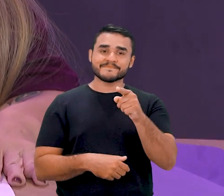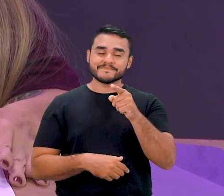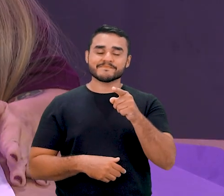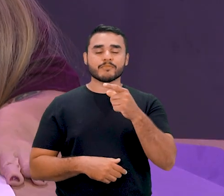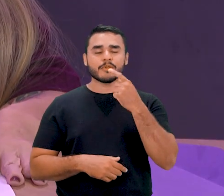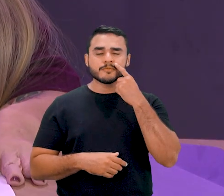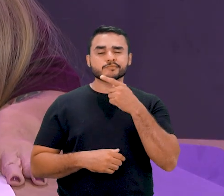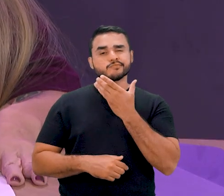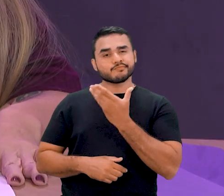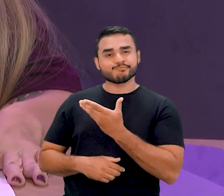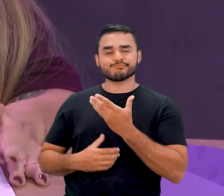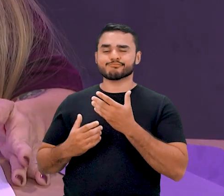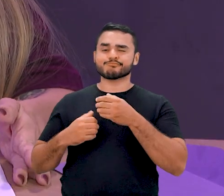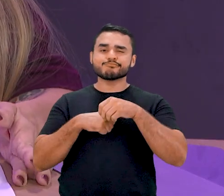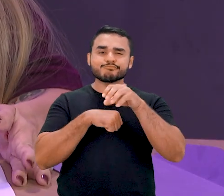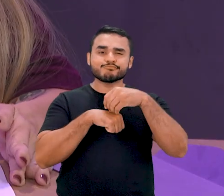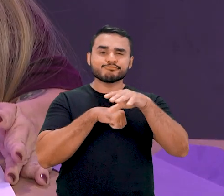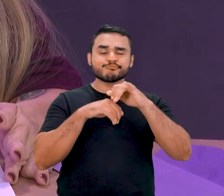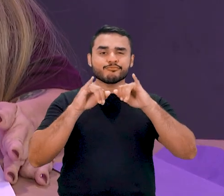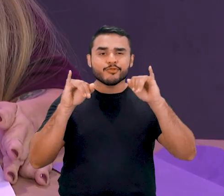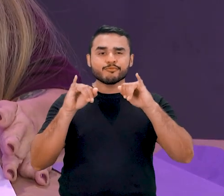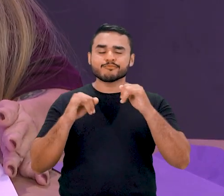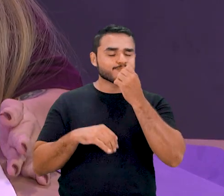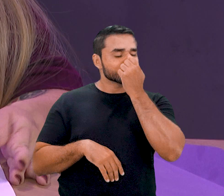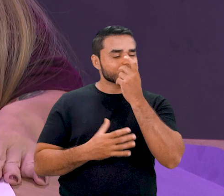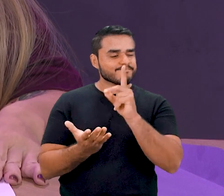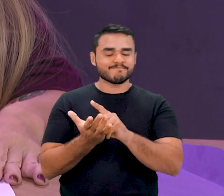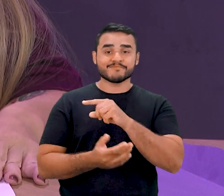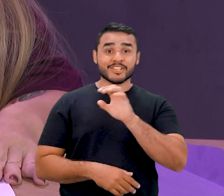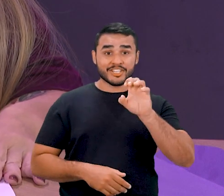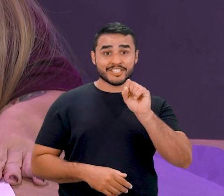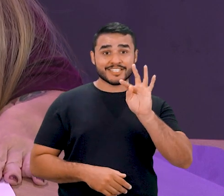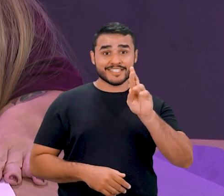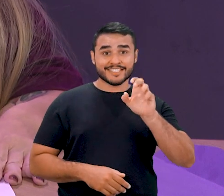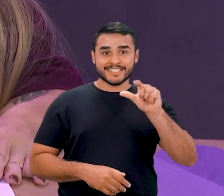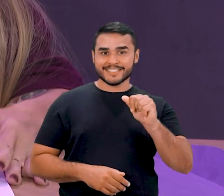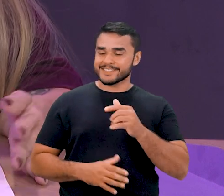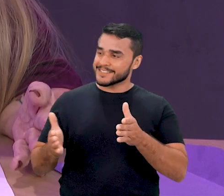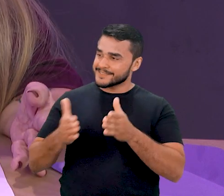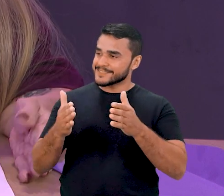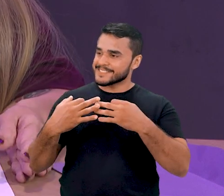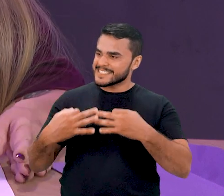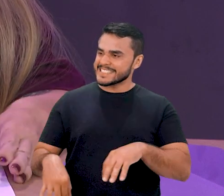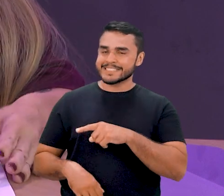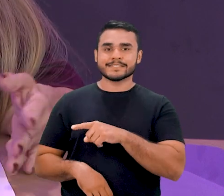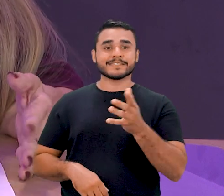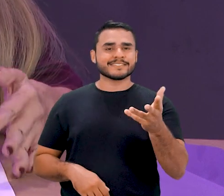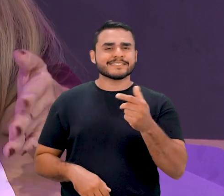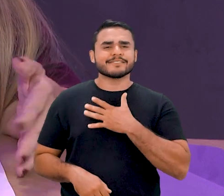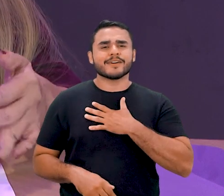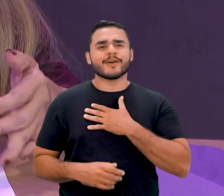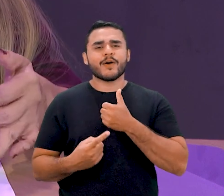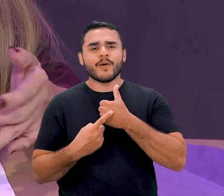escuta, de informação, de acolhimento. Missão da Sheila aí tem muito para fazer. Bastante. Todo mundo gostou,